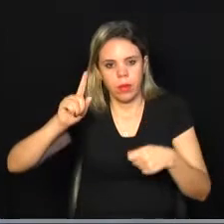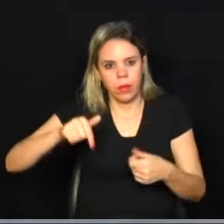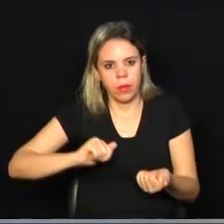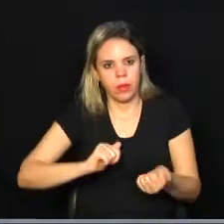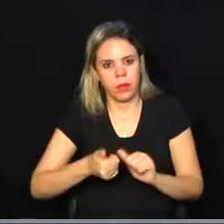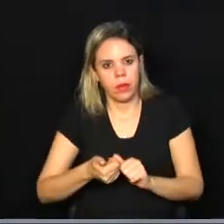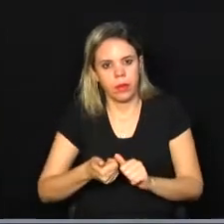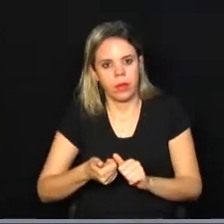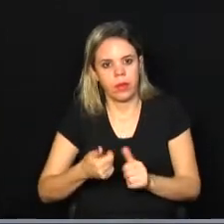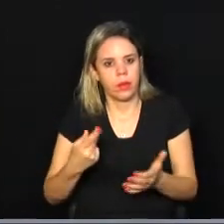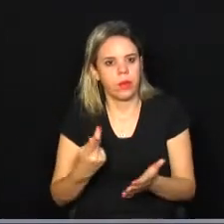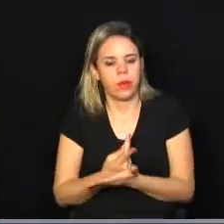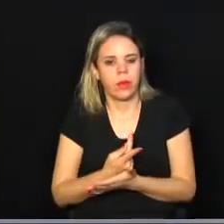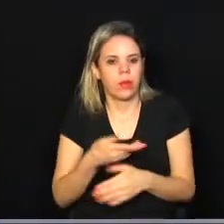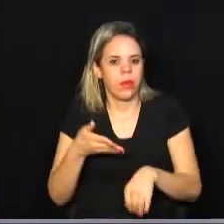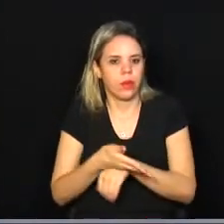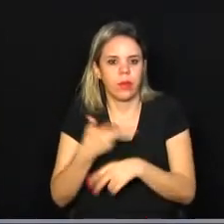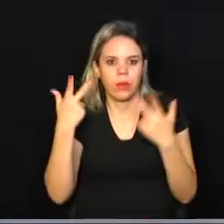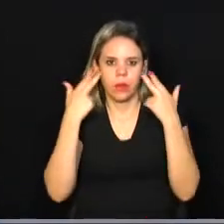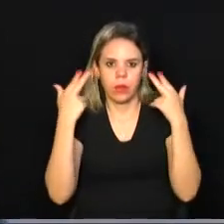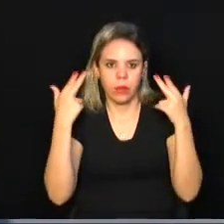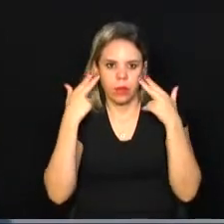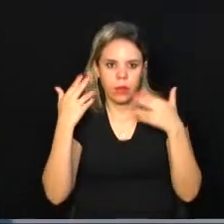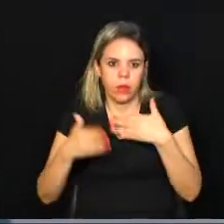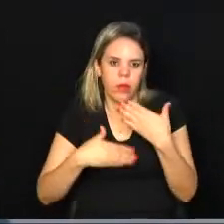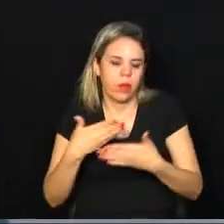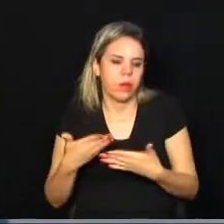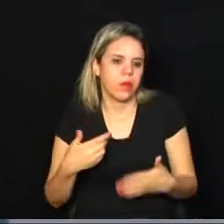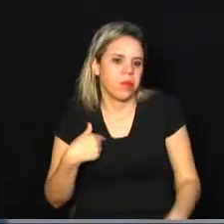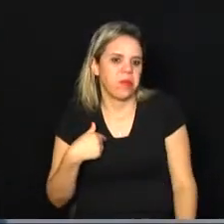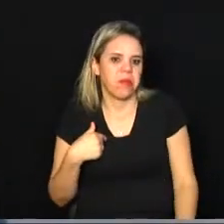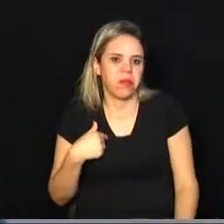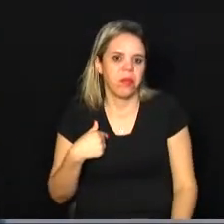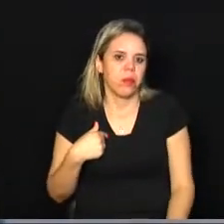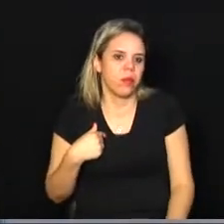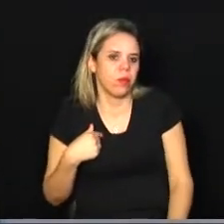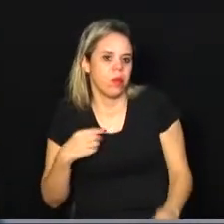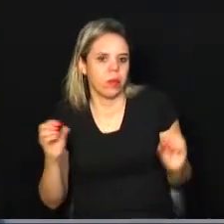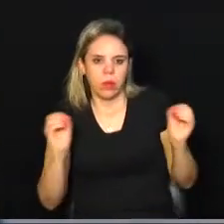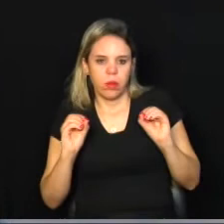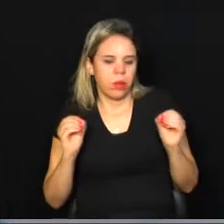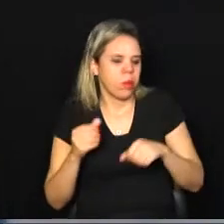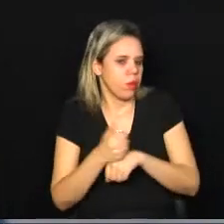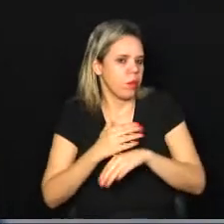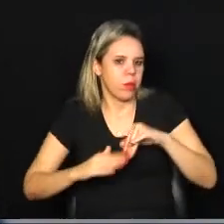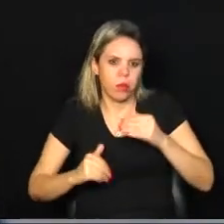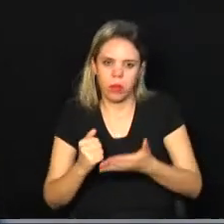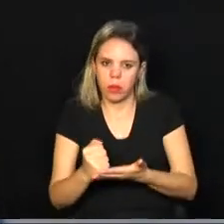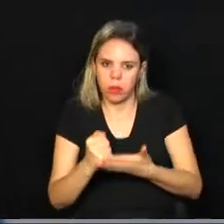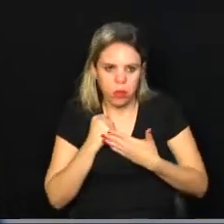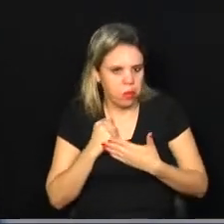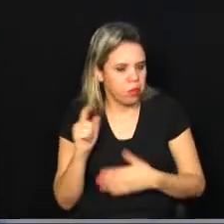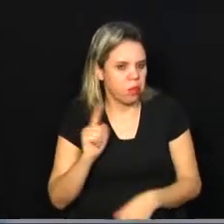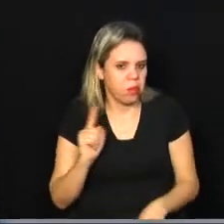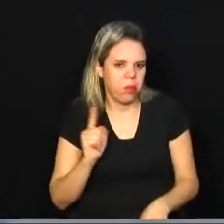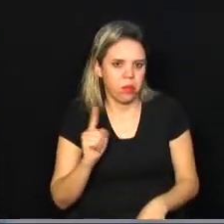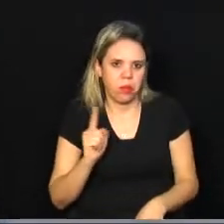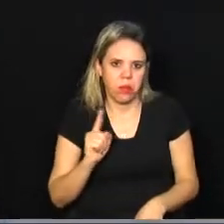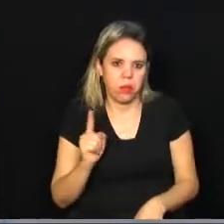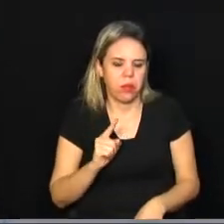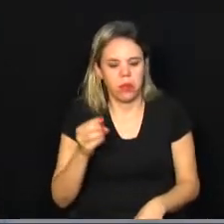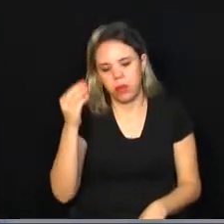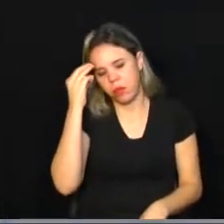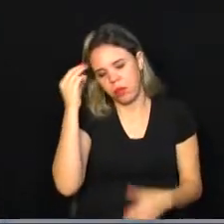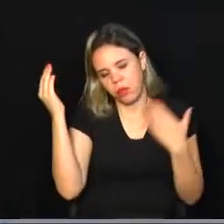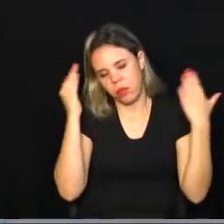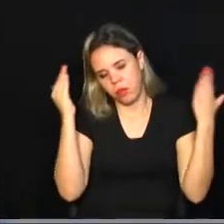esporte cujos erros fazem parte do processo. É. E eu não tive nenhum profissional para me ajudar nessa questão mental